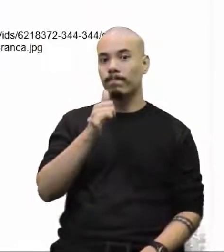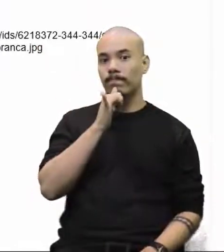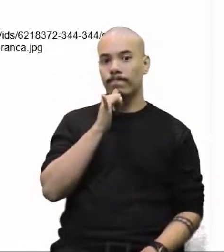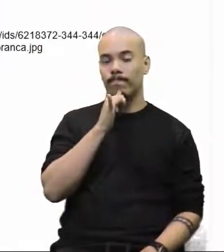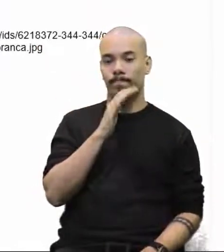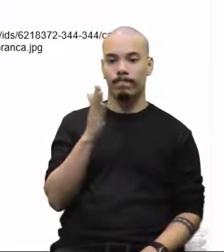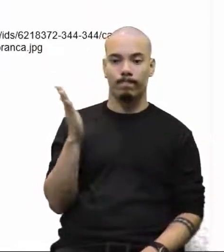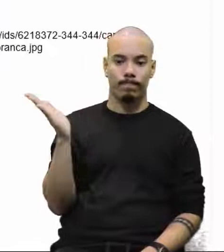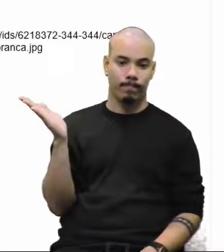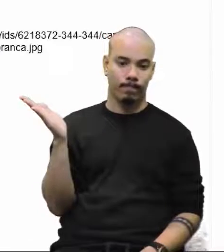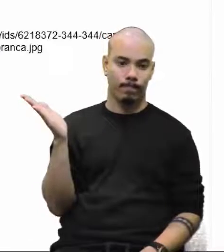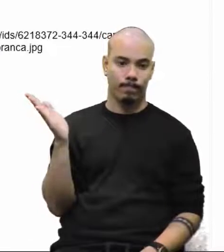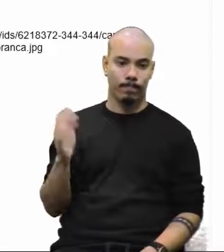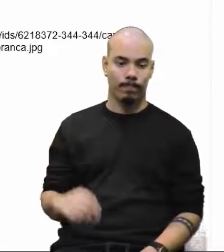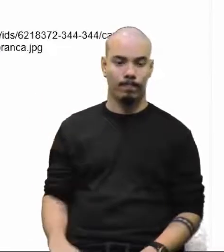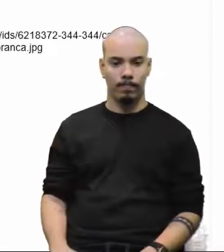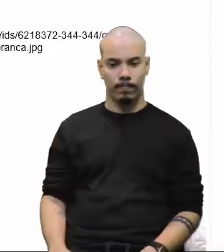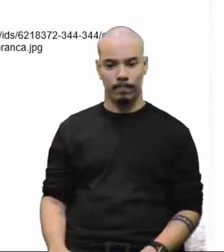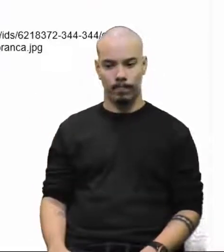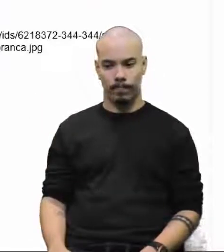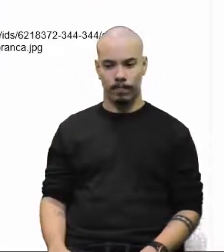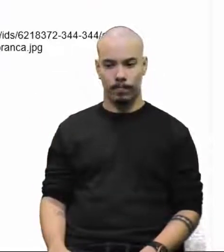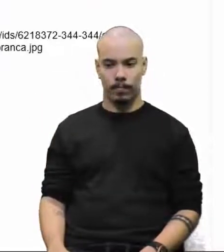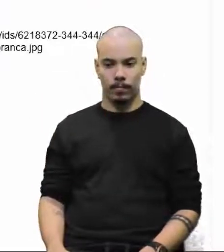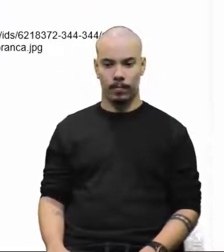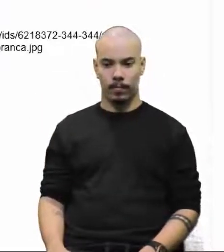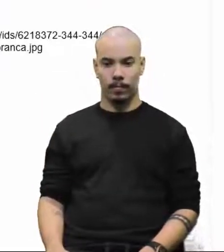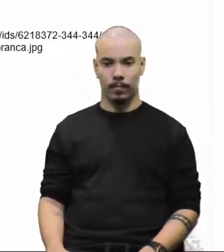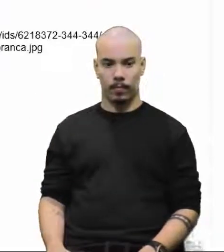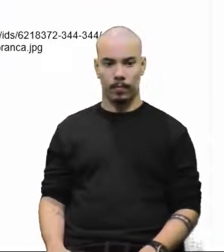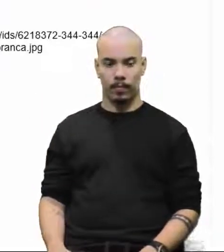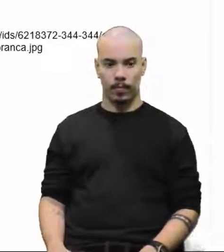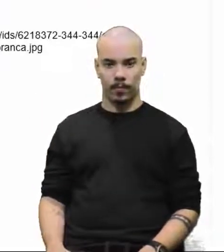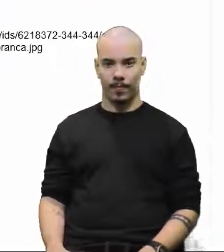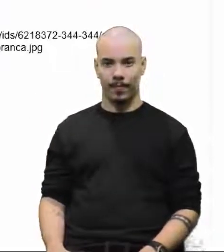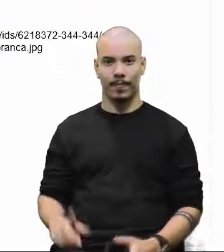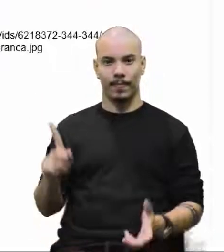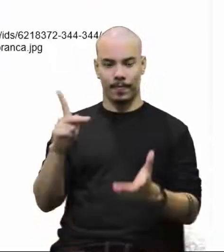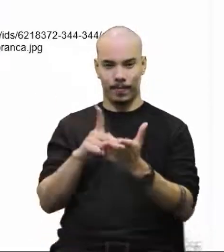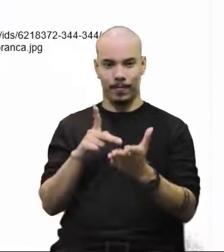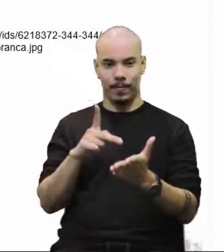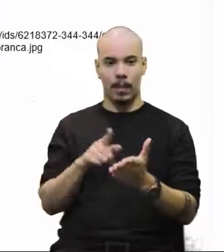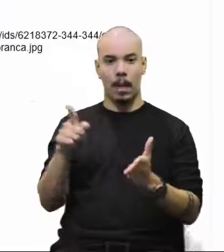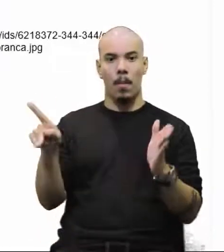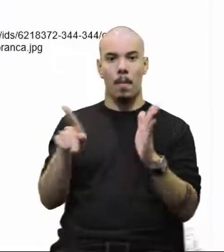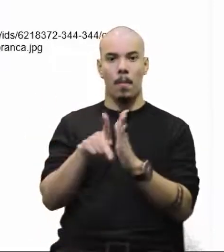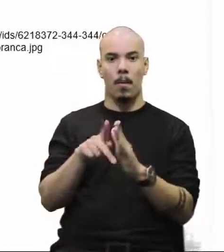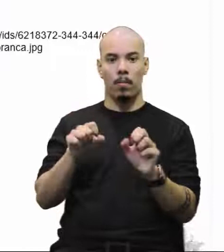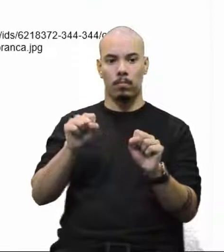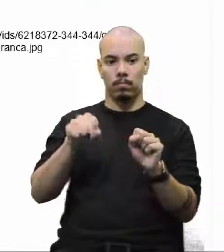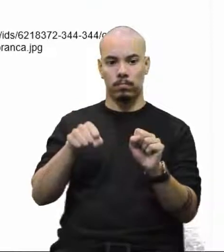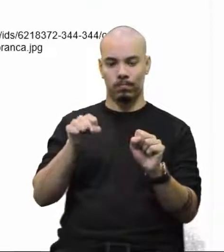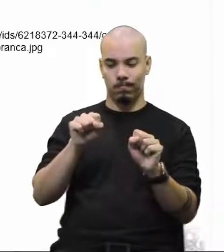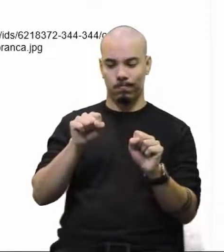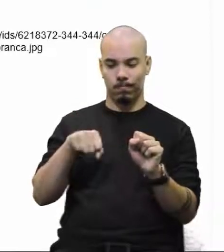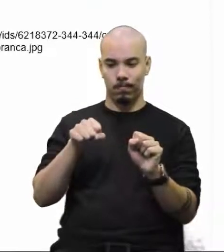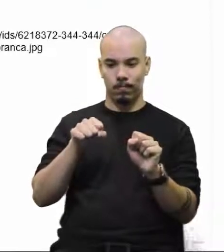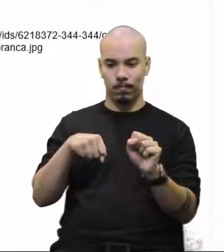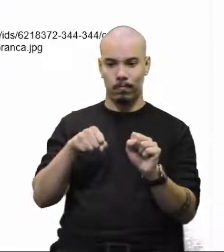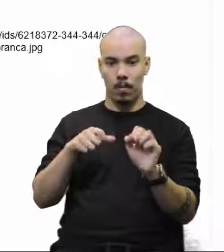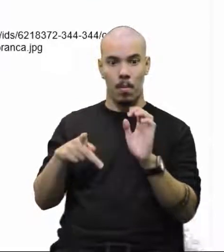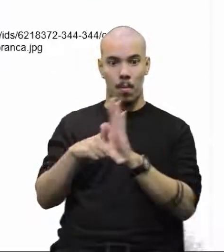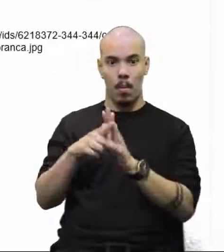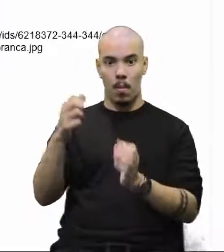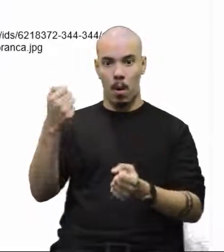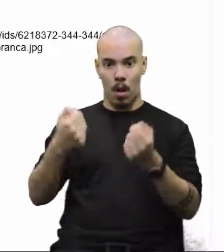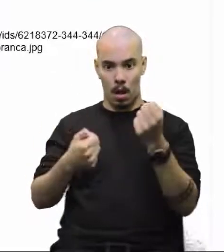Um motorzinho aí de... na realidade, esse aqui é um motor de partida, né? Isso. De um carro e o